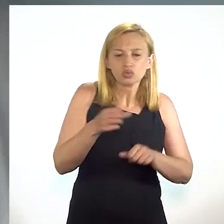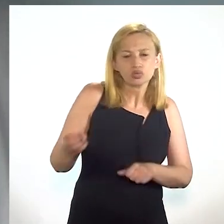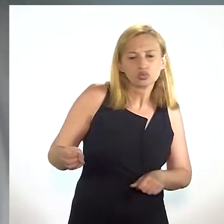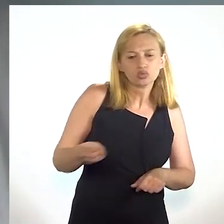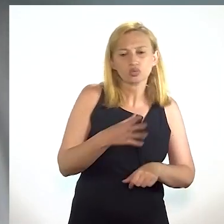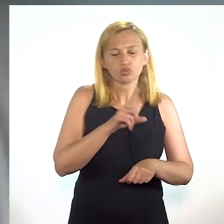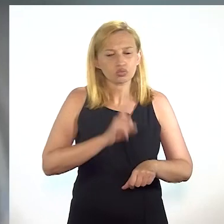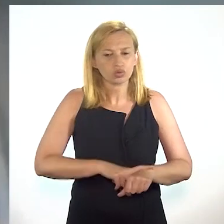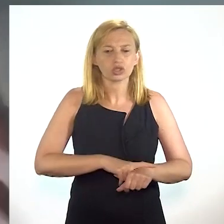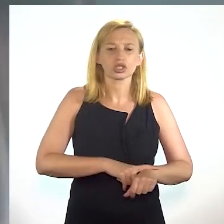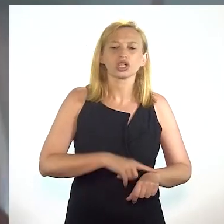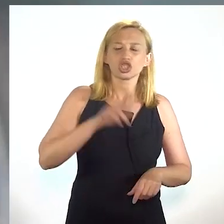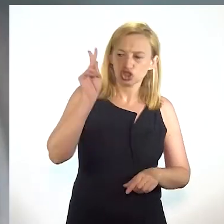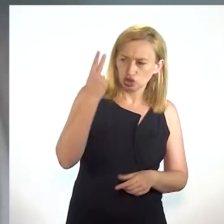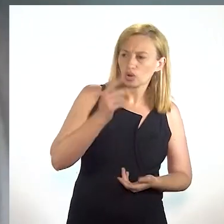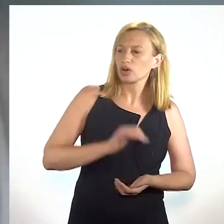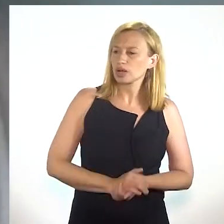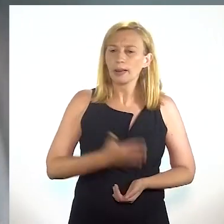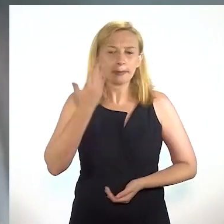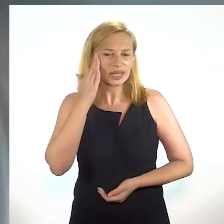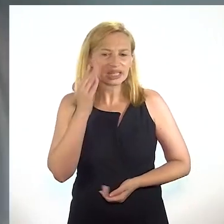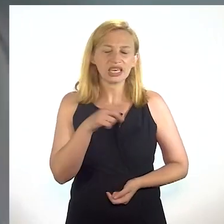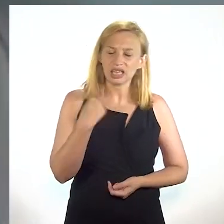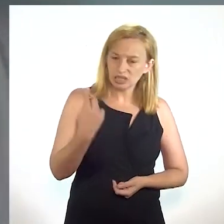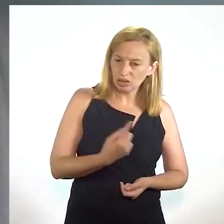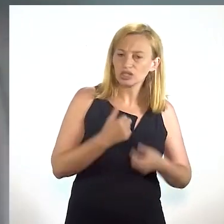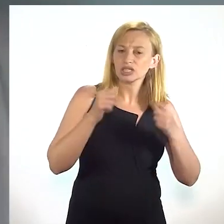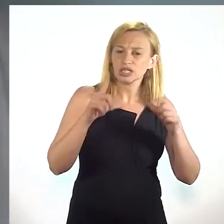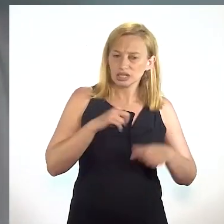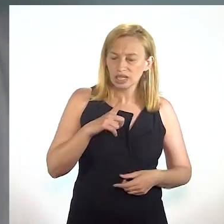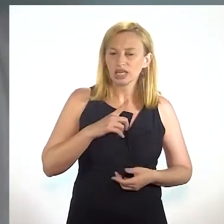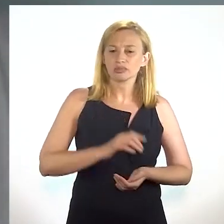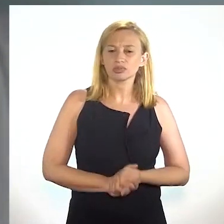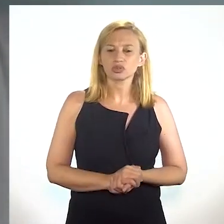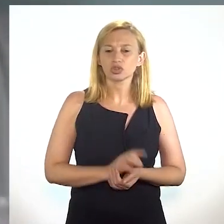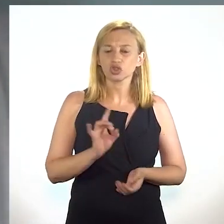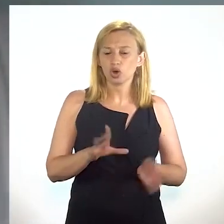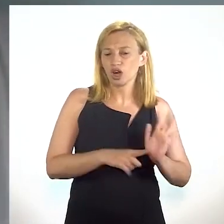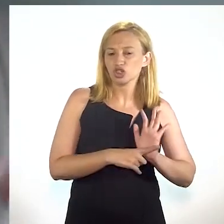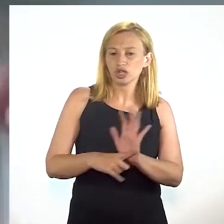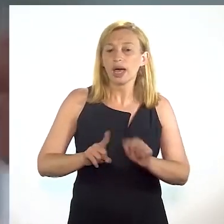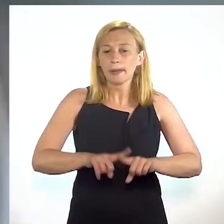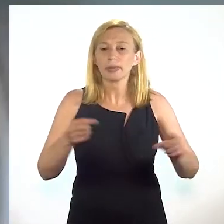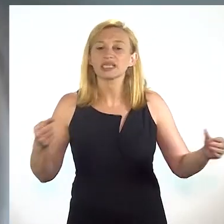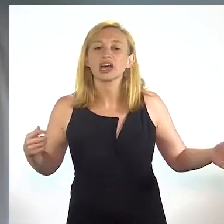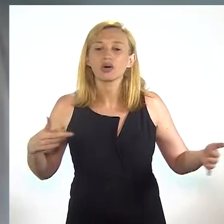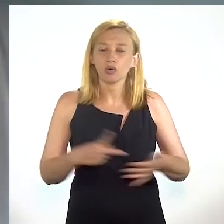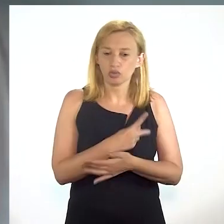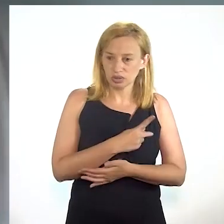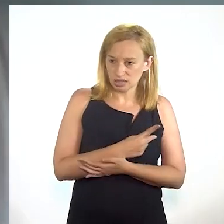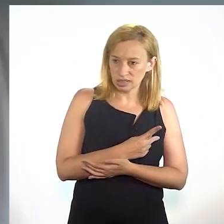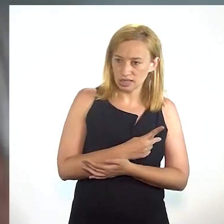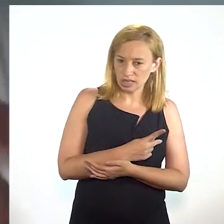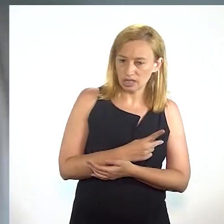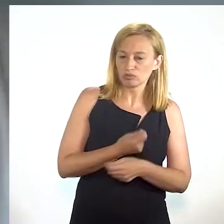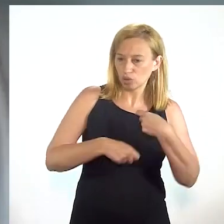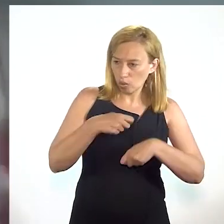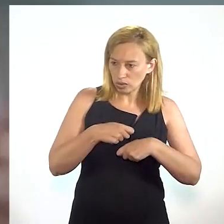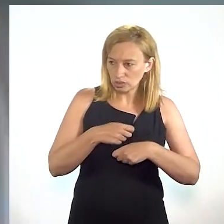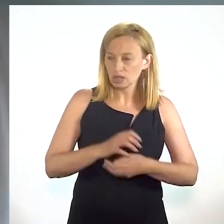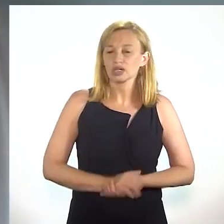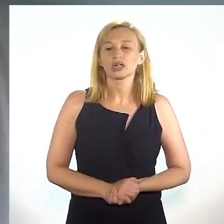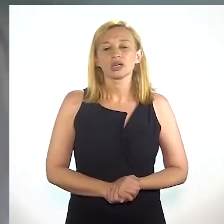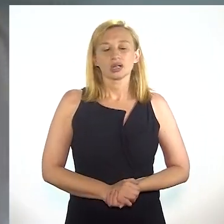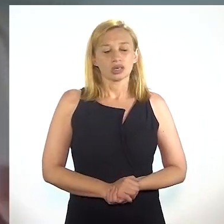que a gente está também num novo momento para mudar um pouco essa história, né? Para entender que a gente tem esse pé e pode não só ajudar,